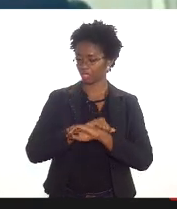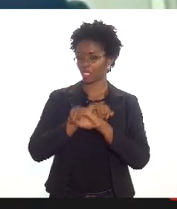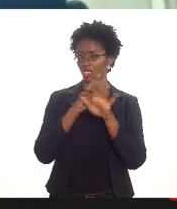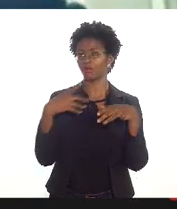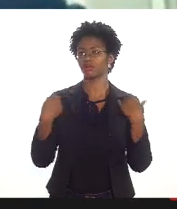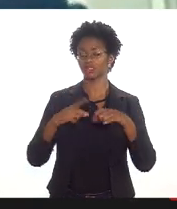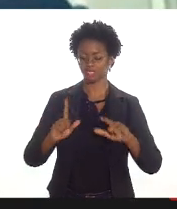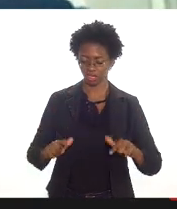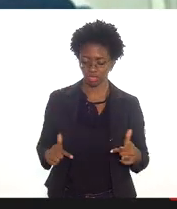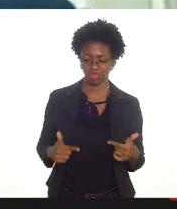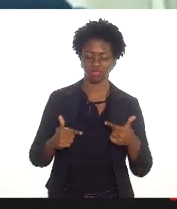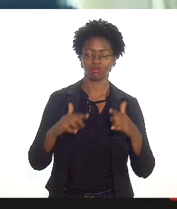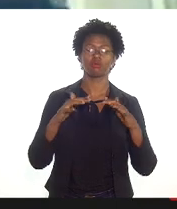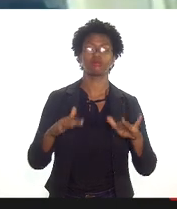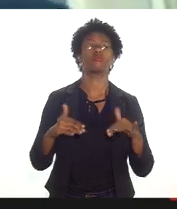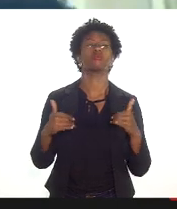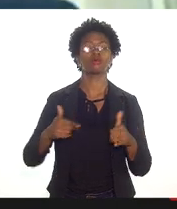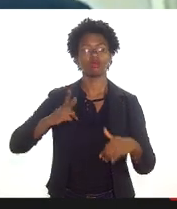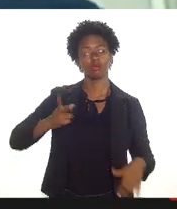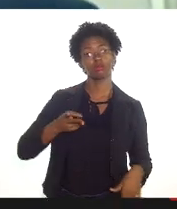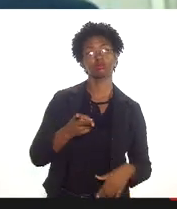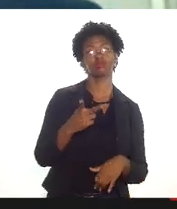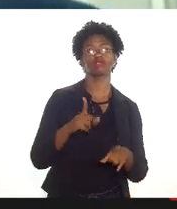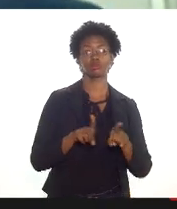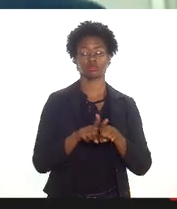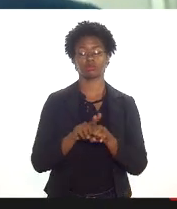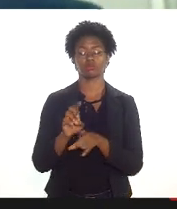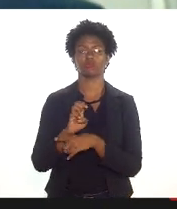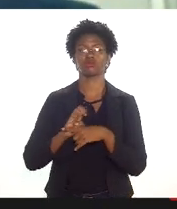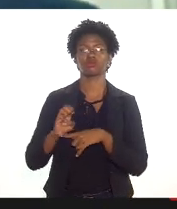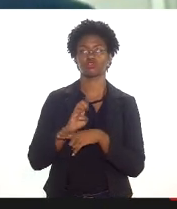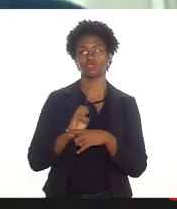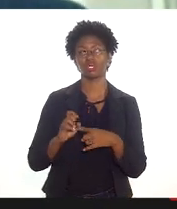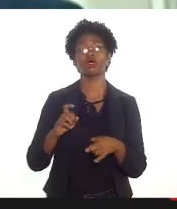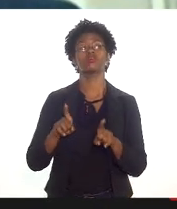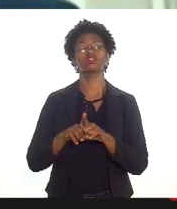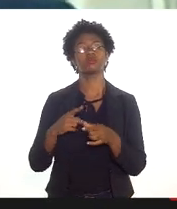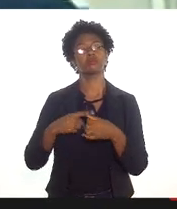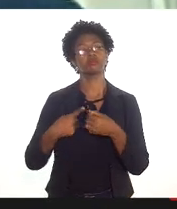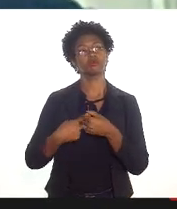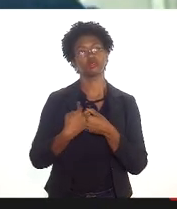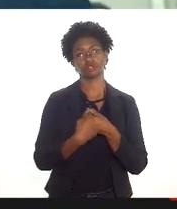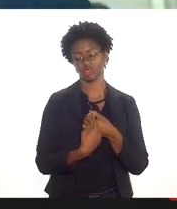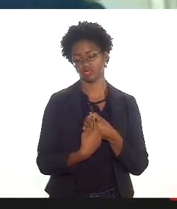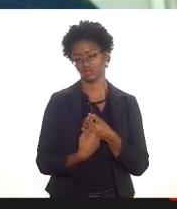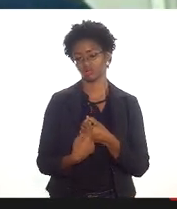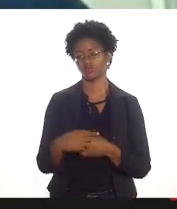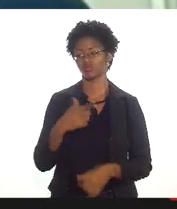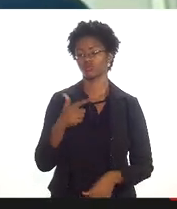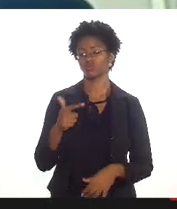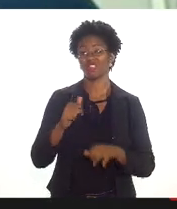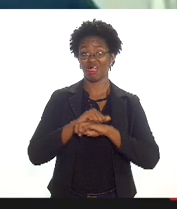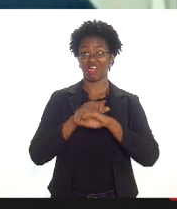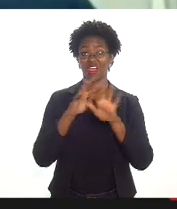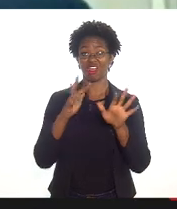atuação mais eficiente e contínua por parte do Estado e dos municípios. Haja vista, não há